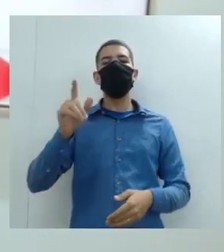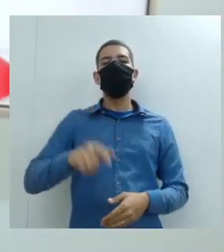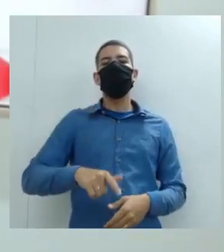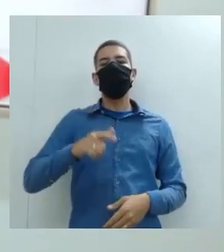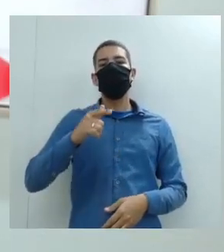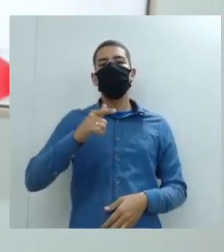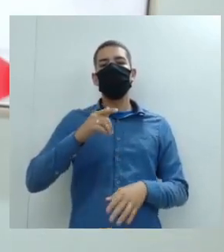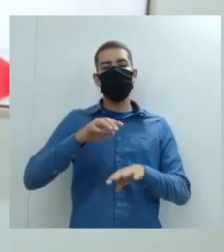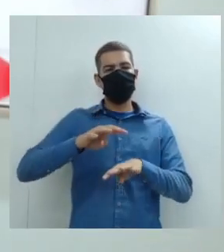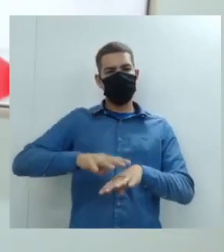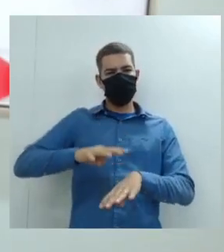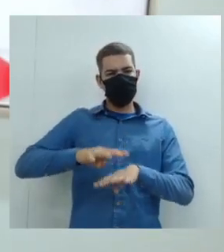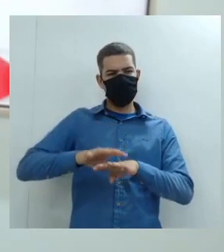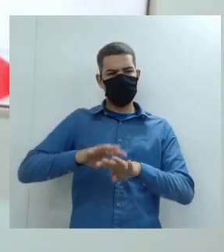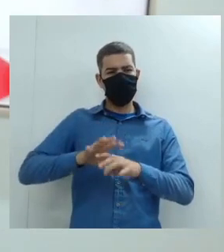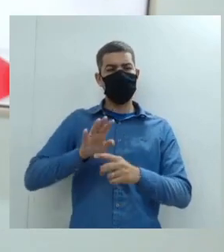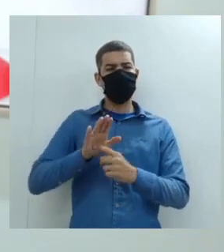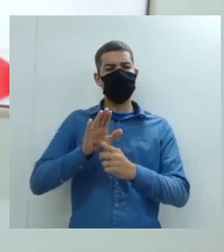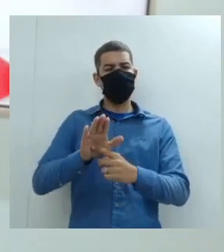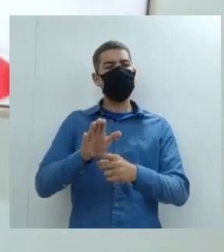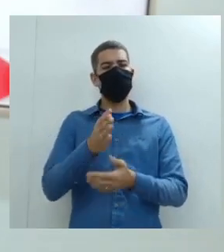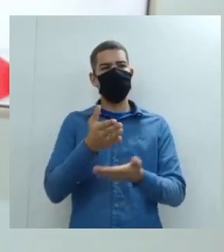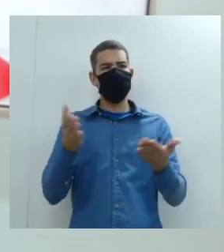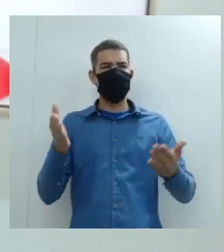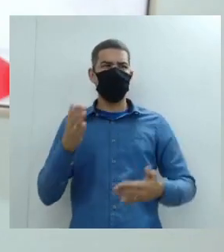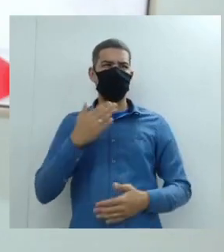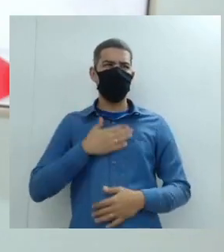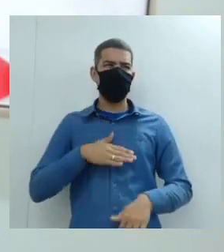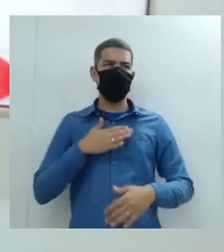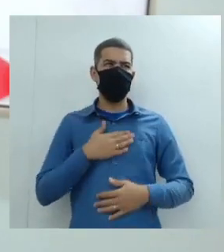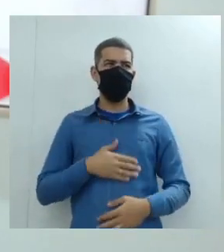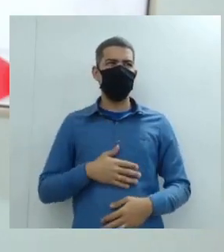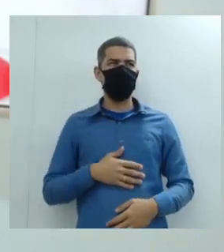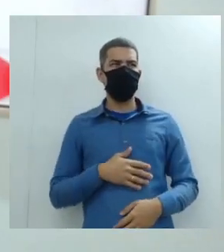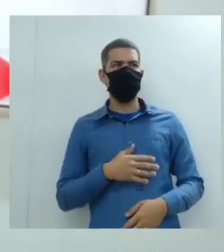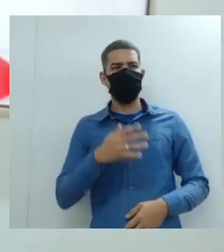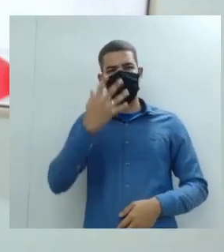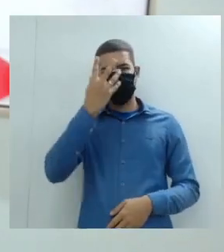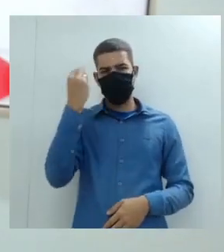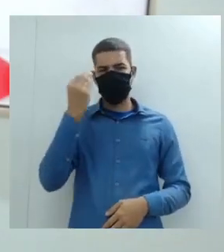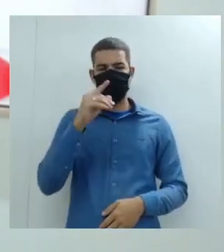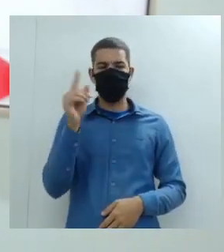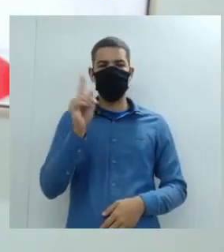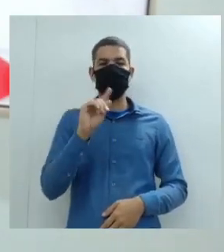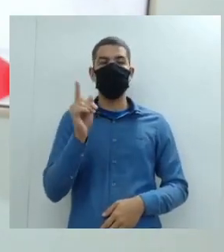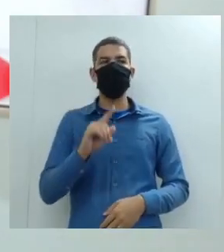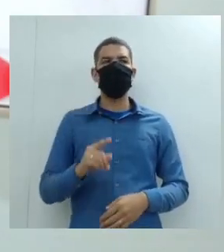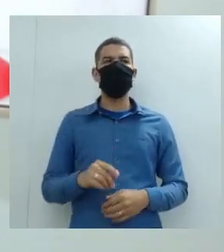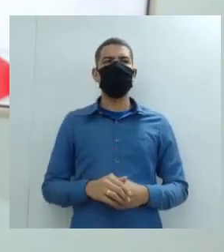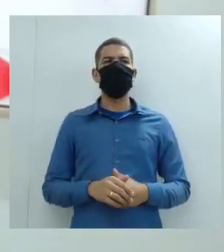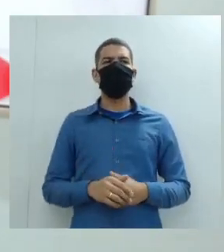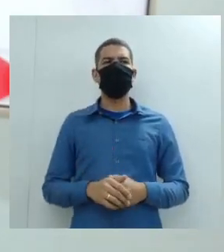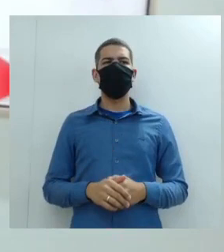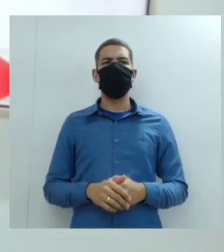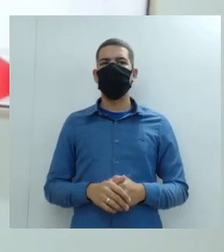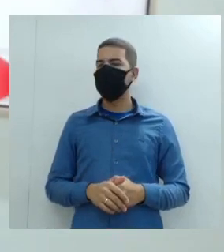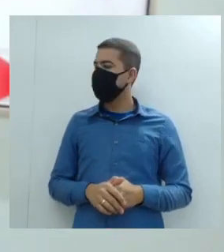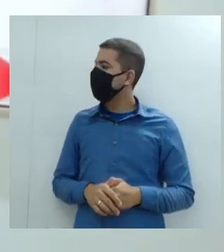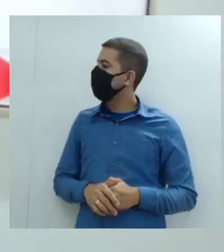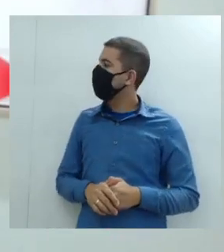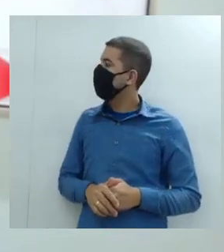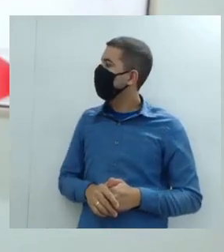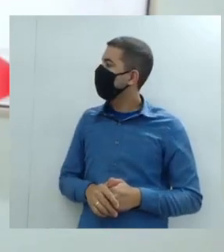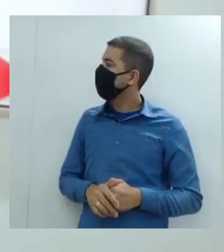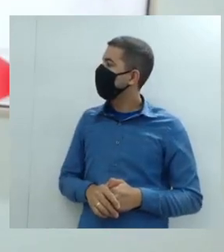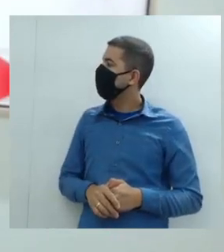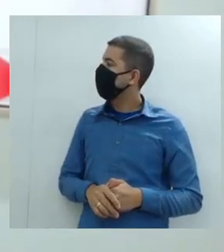a matemática indica para vocês. Só isso, tranquilo, tá? Não vai esquecer disso? Não? Então eu vou te mostrar só aí daqui a